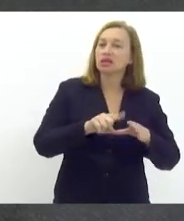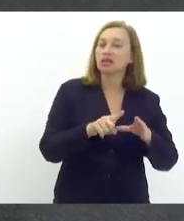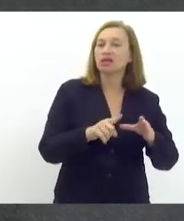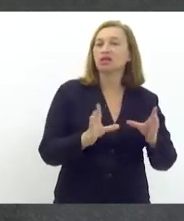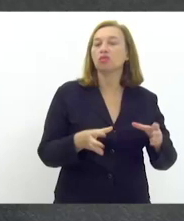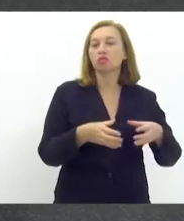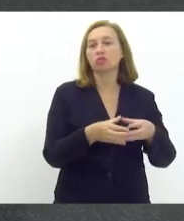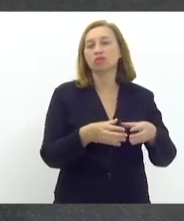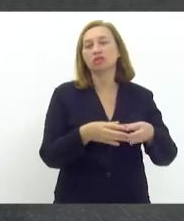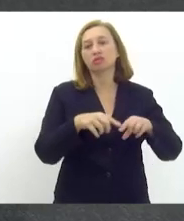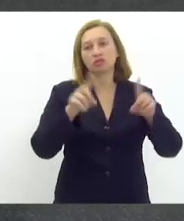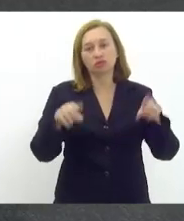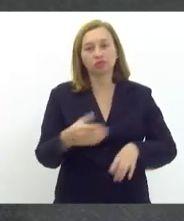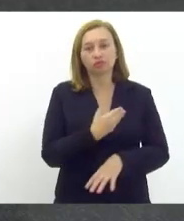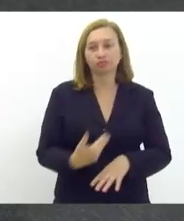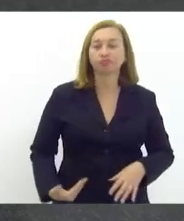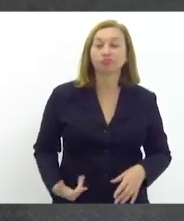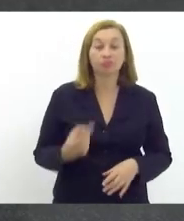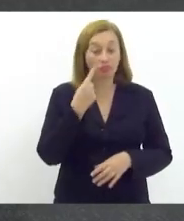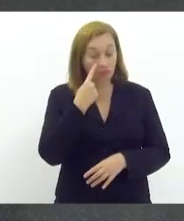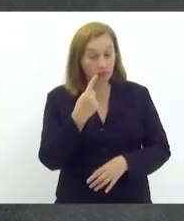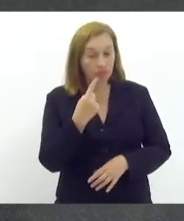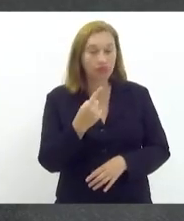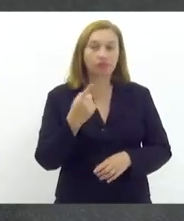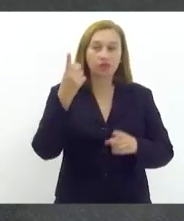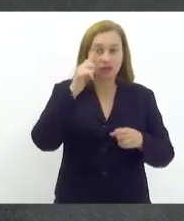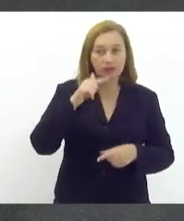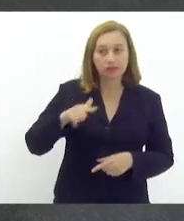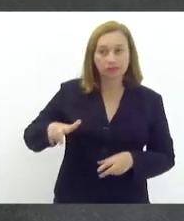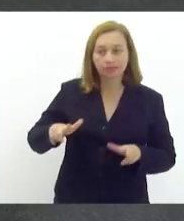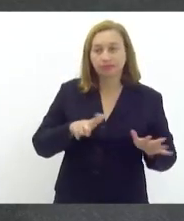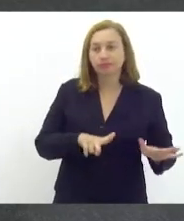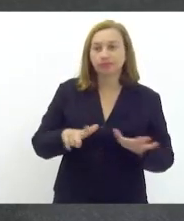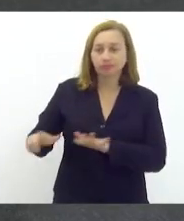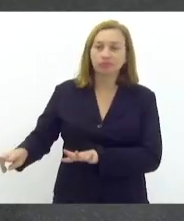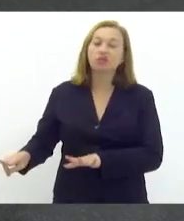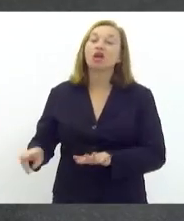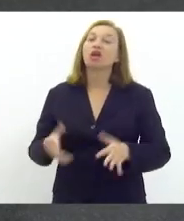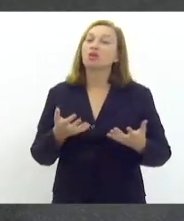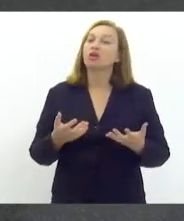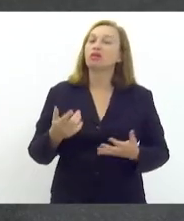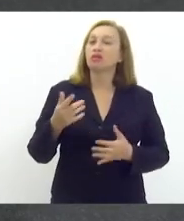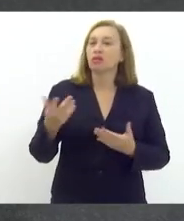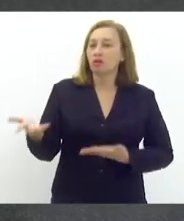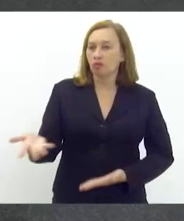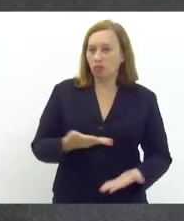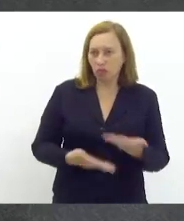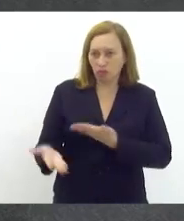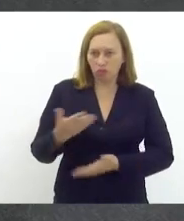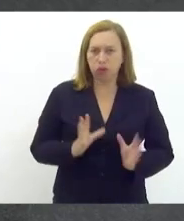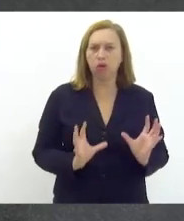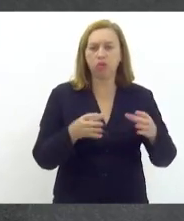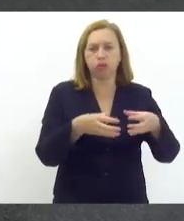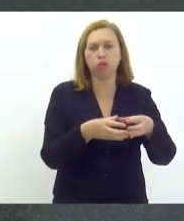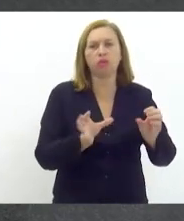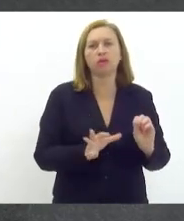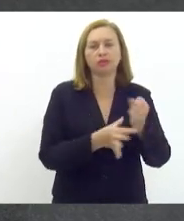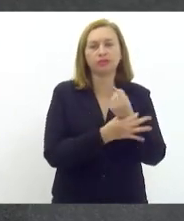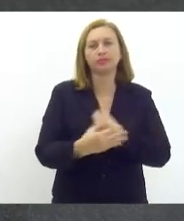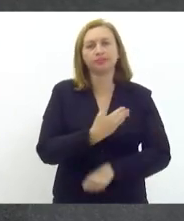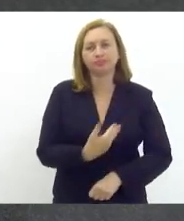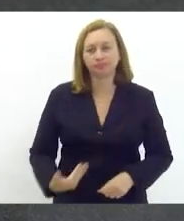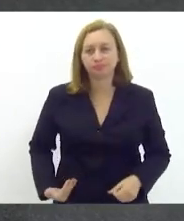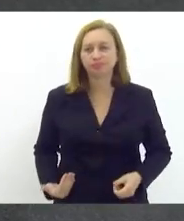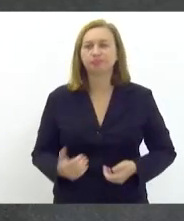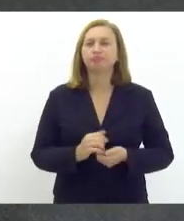será decidido na semana que vem eu gostaria de em parceria com a comissão de Segurança Pública